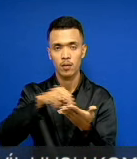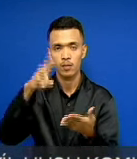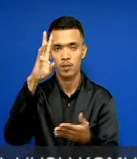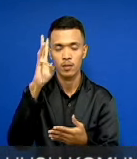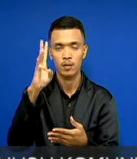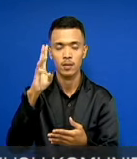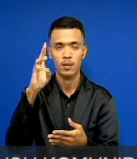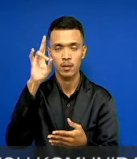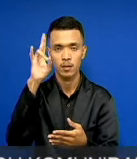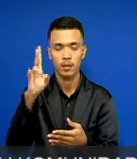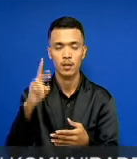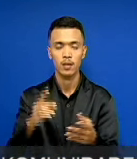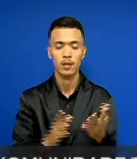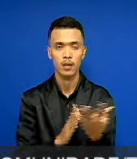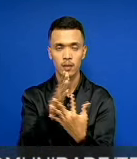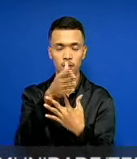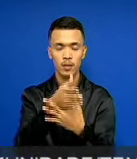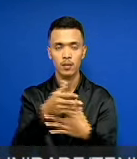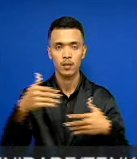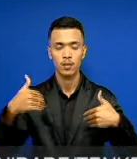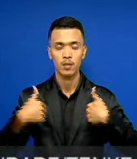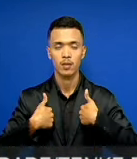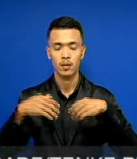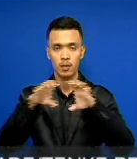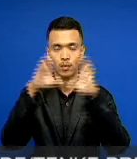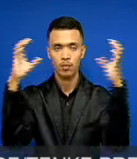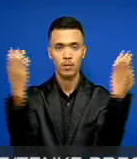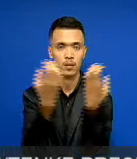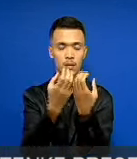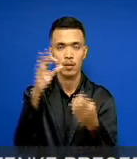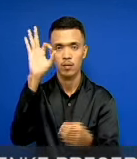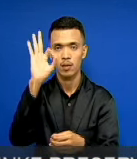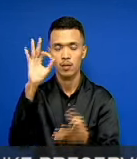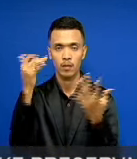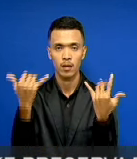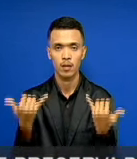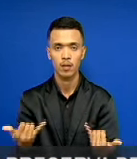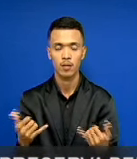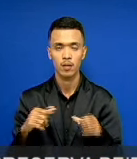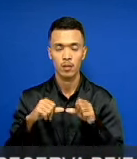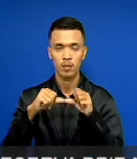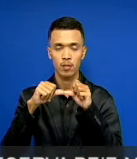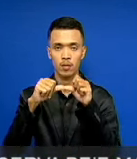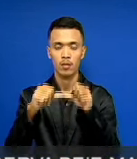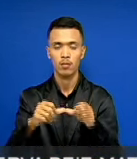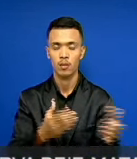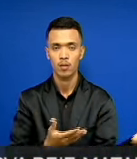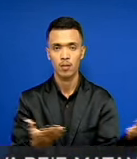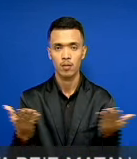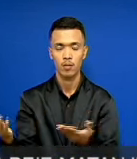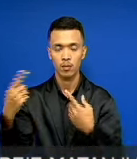1ª e passa aí a Comissão EFE e agora continua a submeter